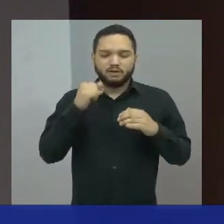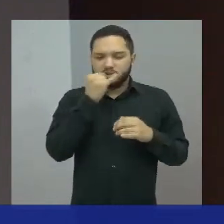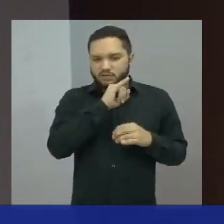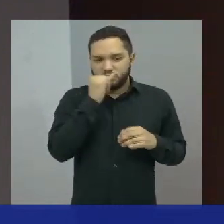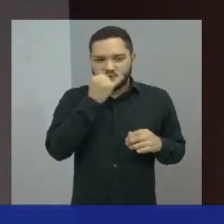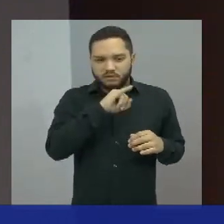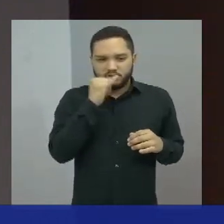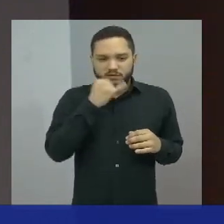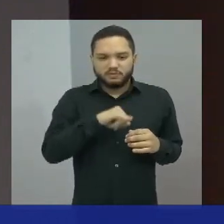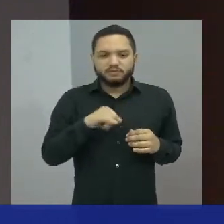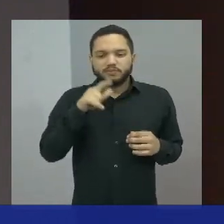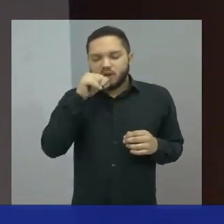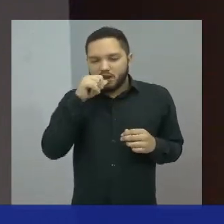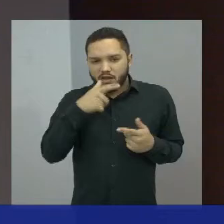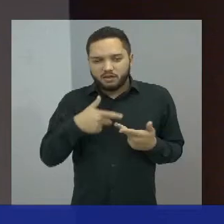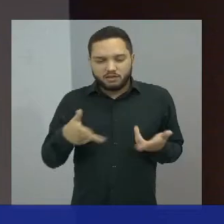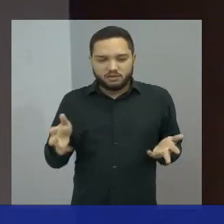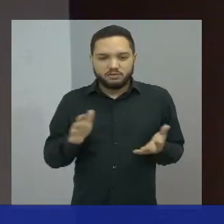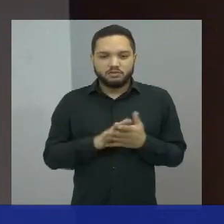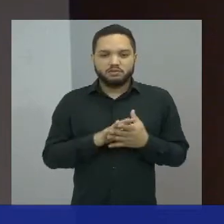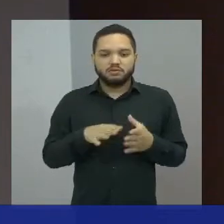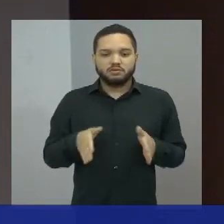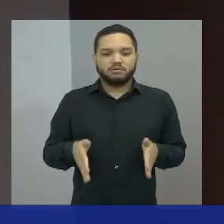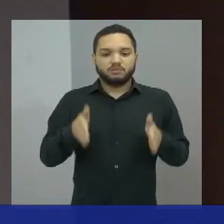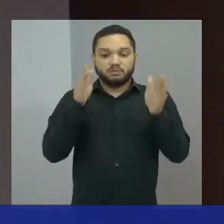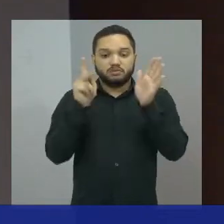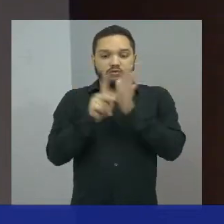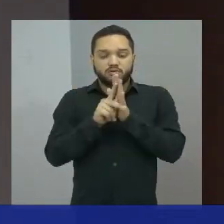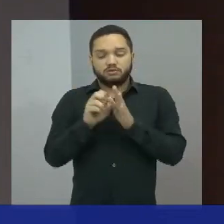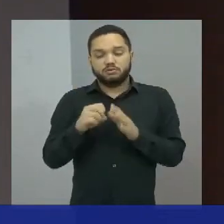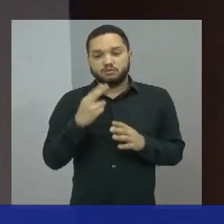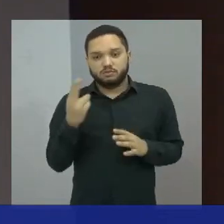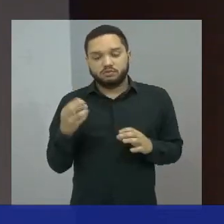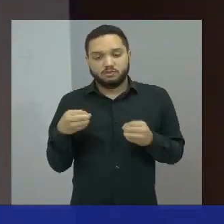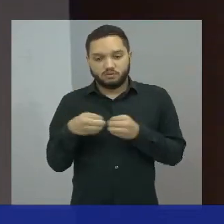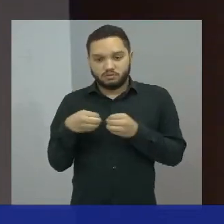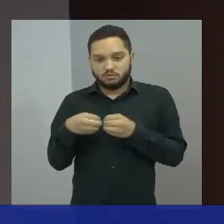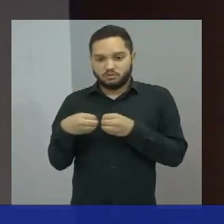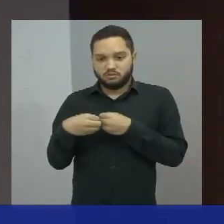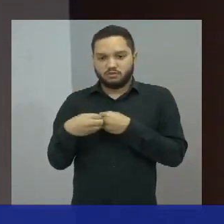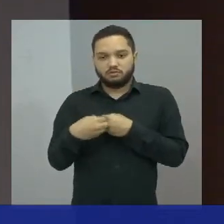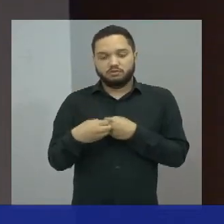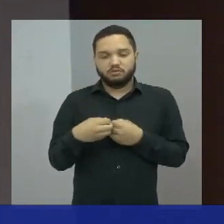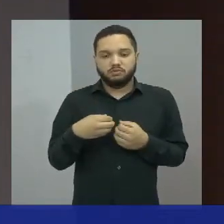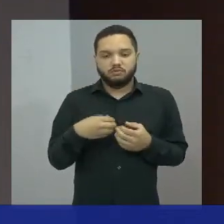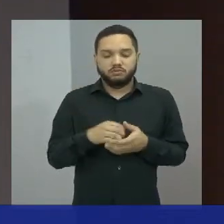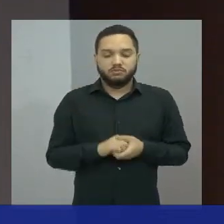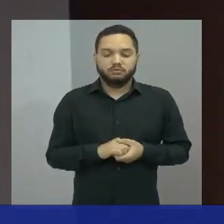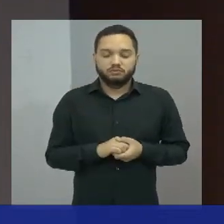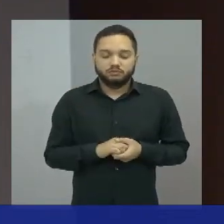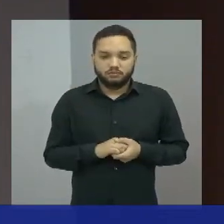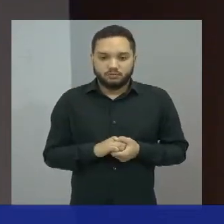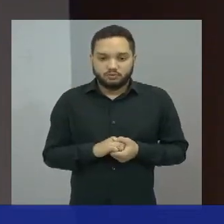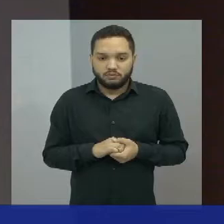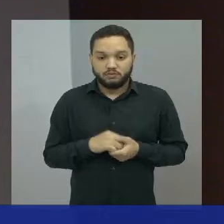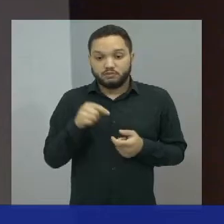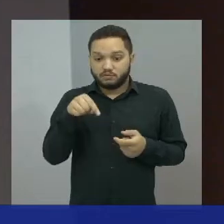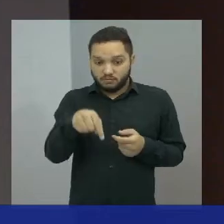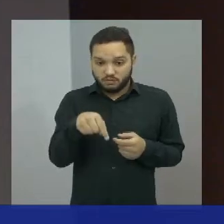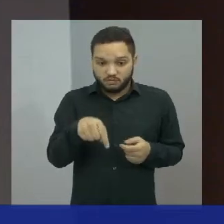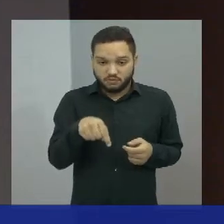e hidrossanitárias, de edificação de sua propriedade ou que estejam na sua posse a qualquer título. Essa é uma